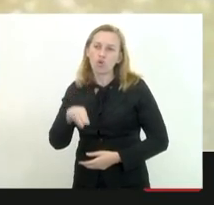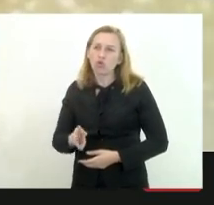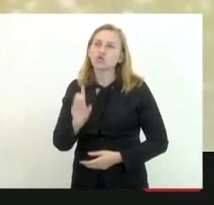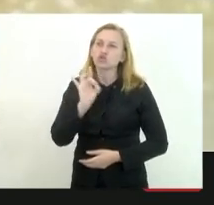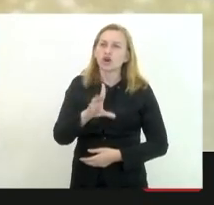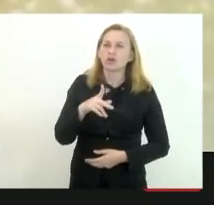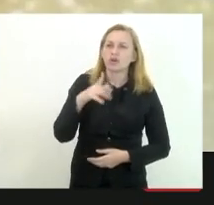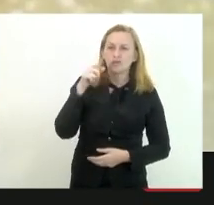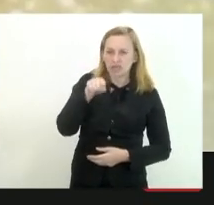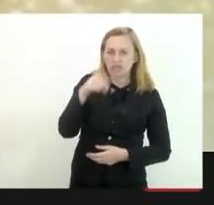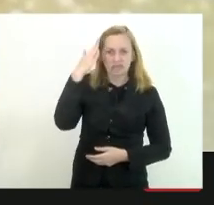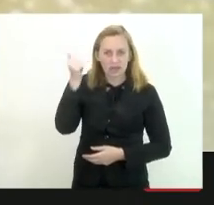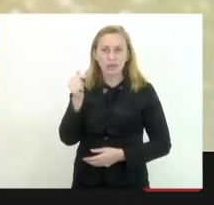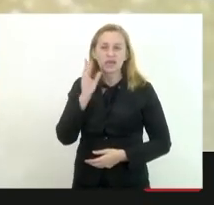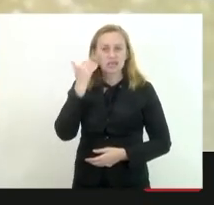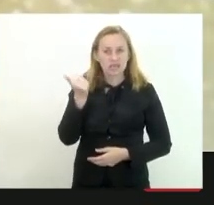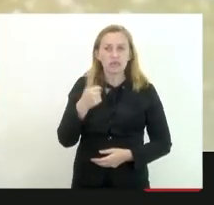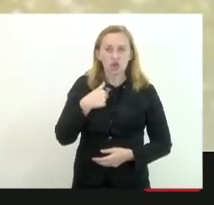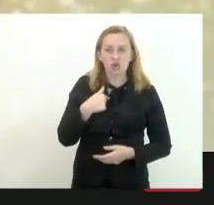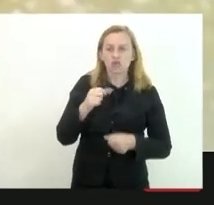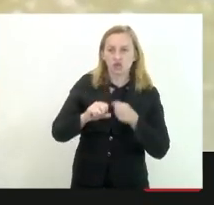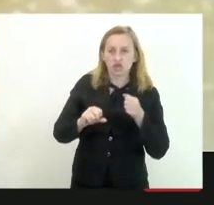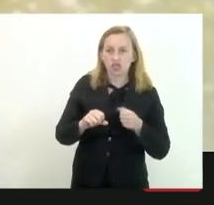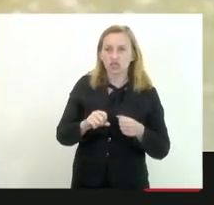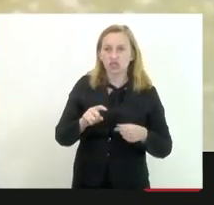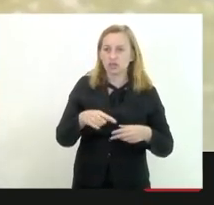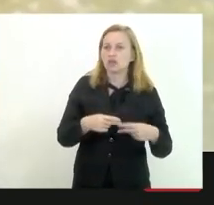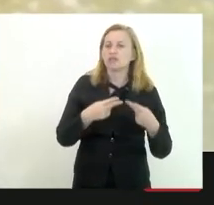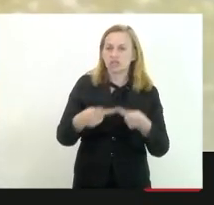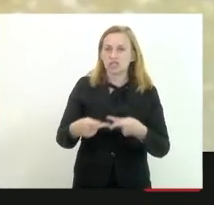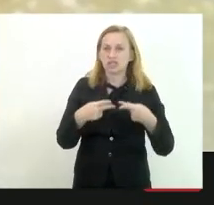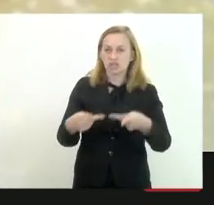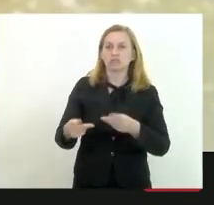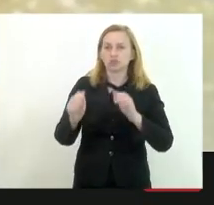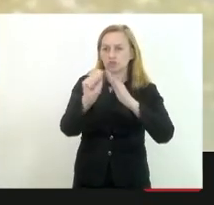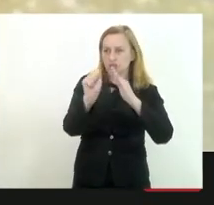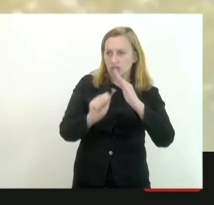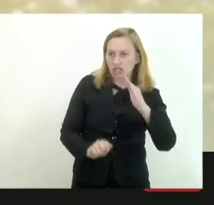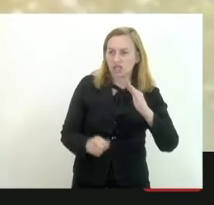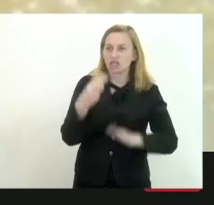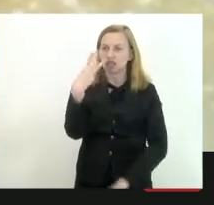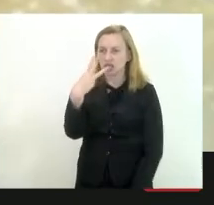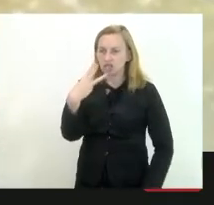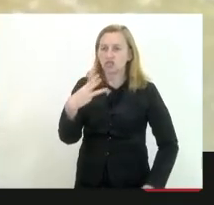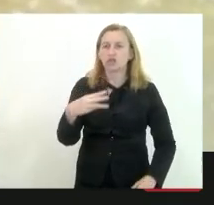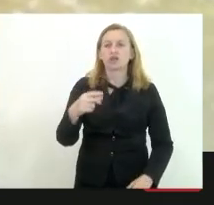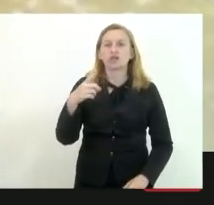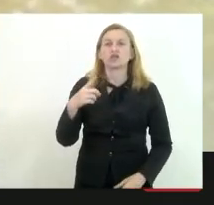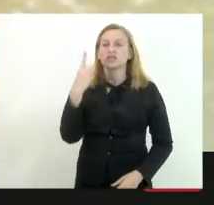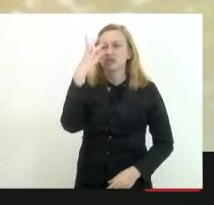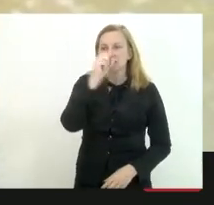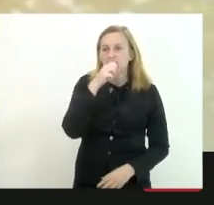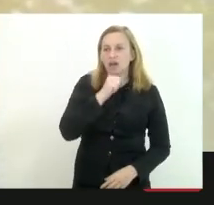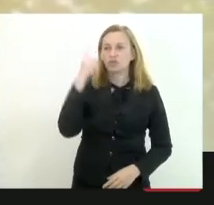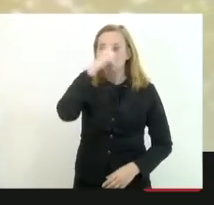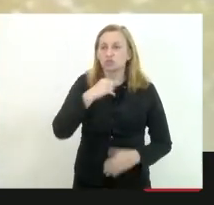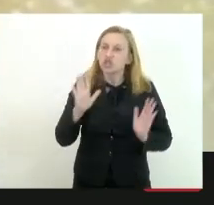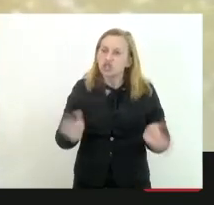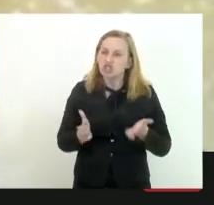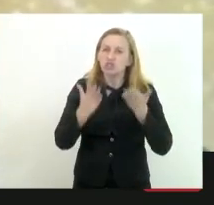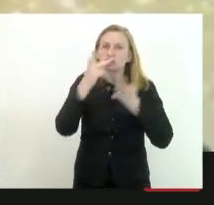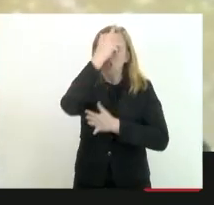sabe o que eu tenho feito correndo terreiro? Esse final de semana nós corremos uns 3 terreiros no final de semana, estimulando as pessoas